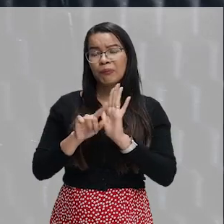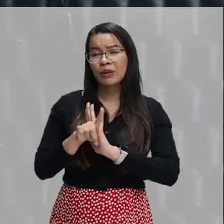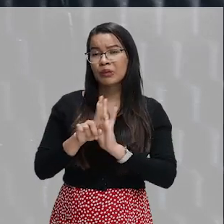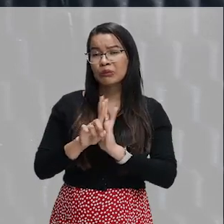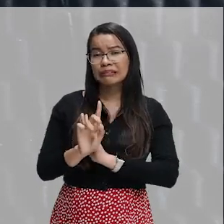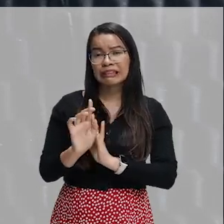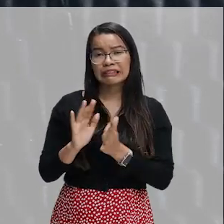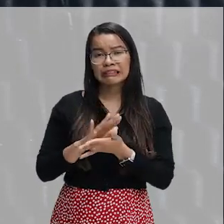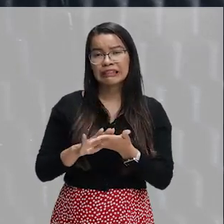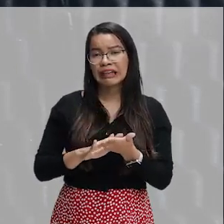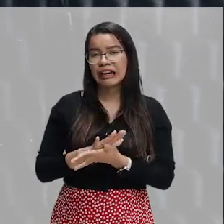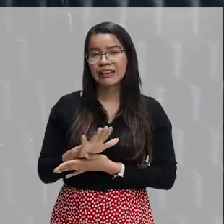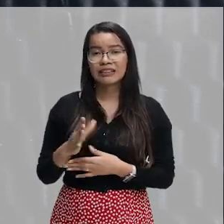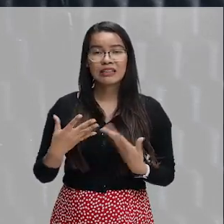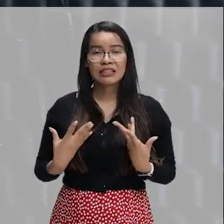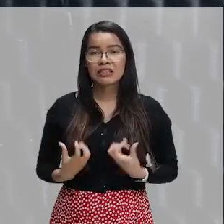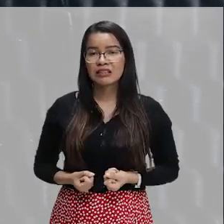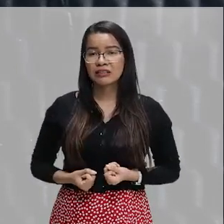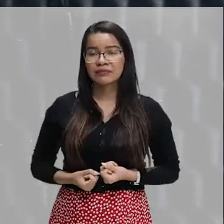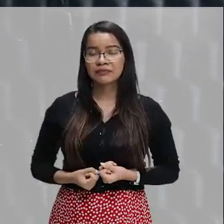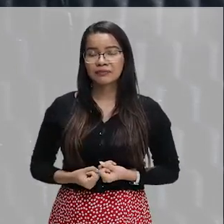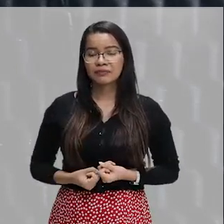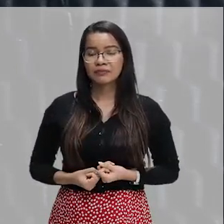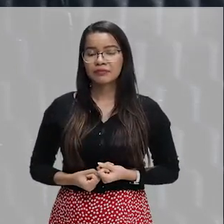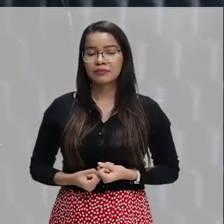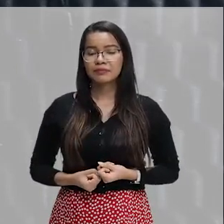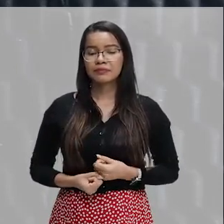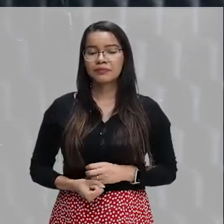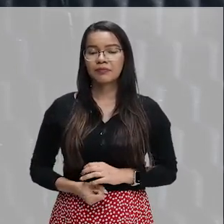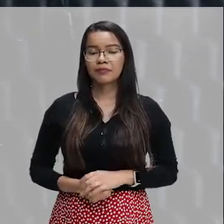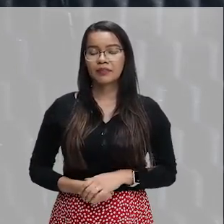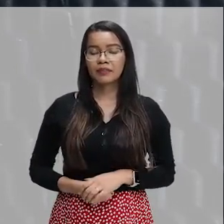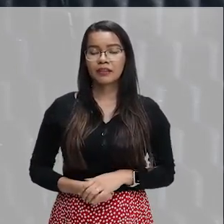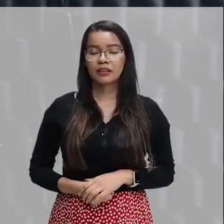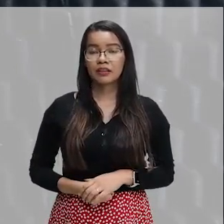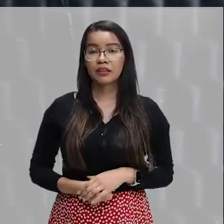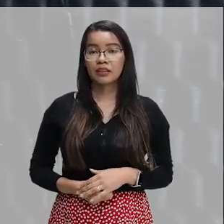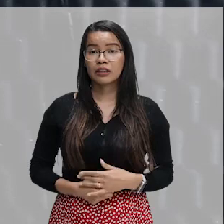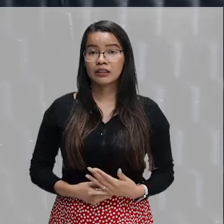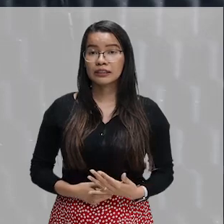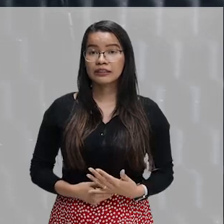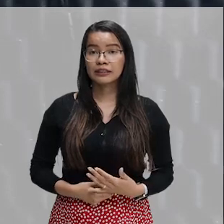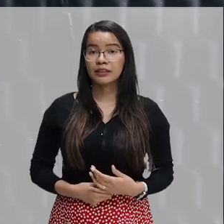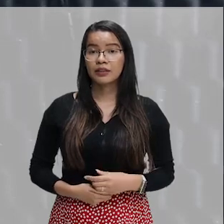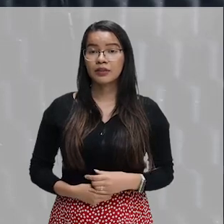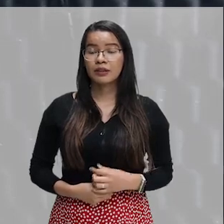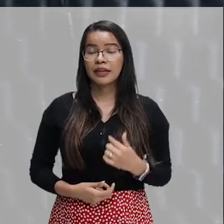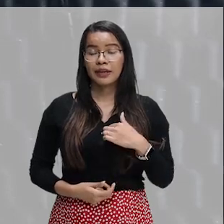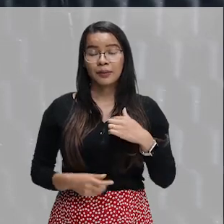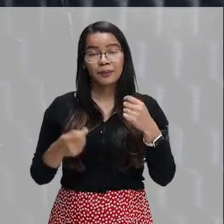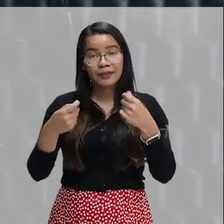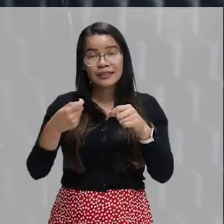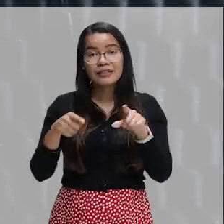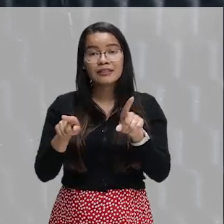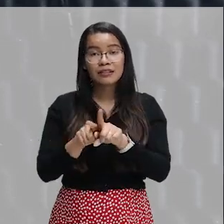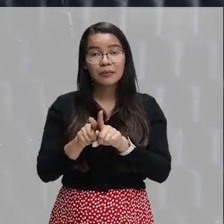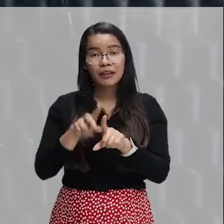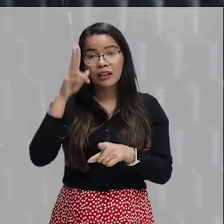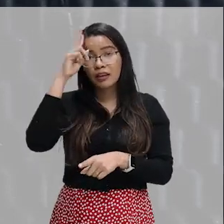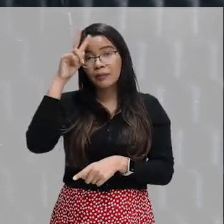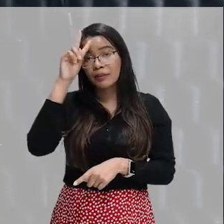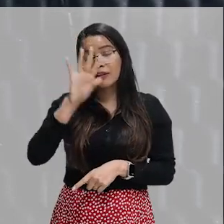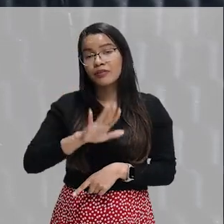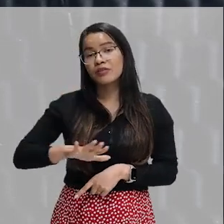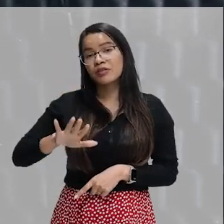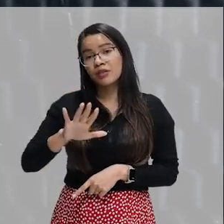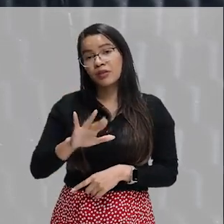nada, contentamento da colônia com a metrópole Portugal, né? Aí eu preciso também lembrar